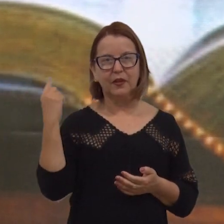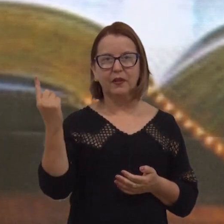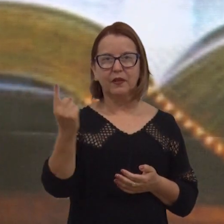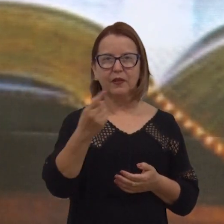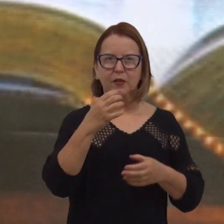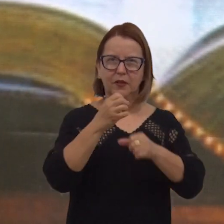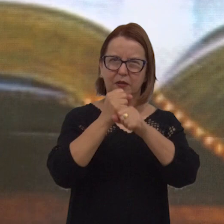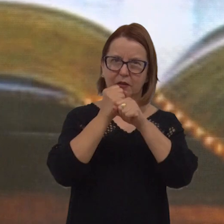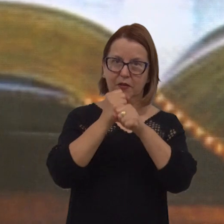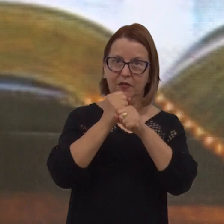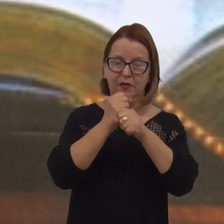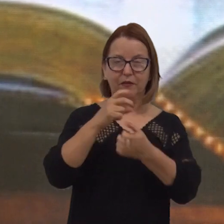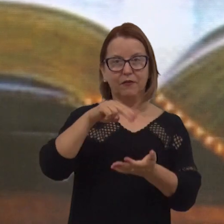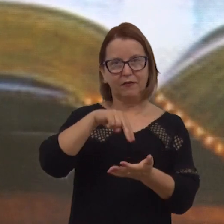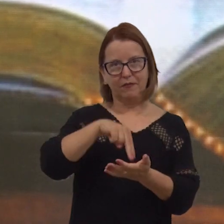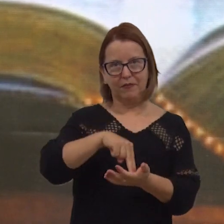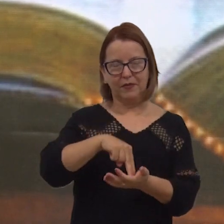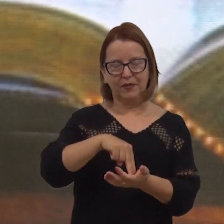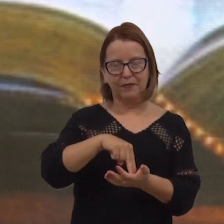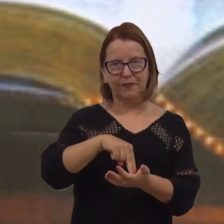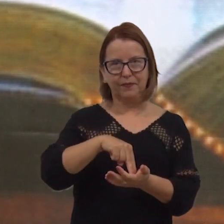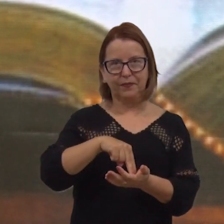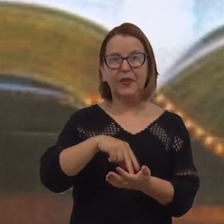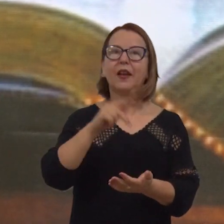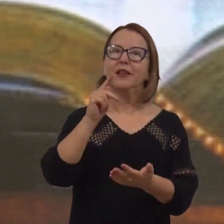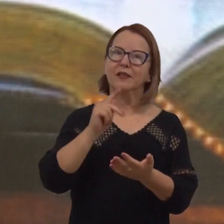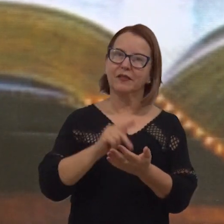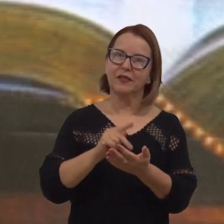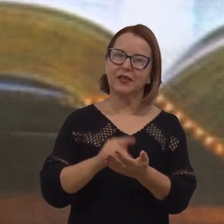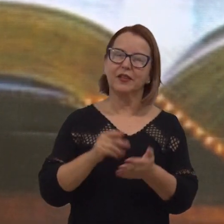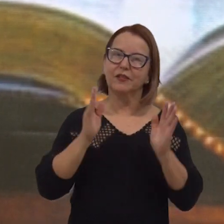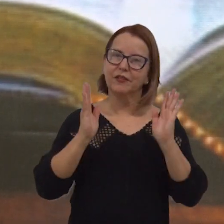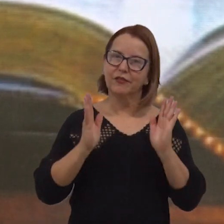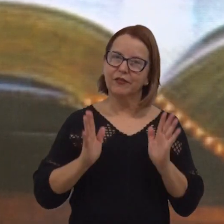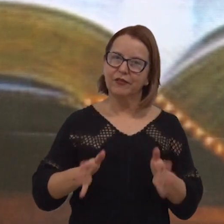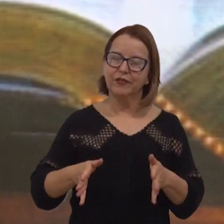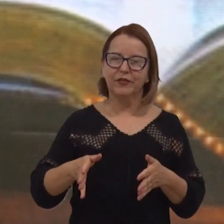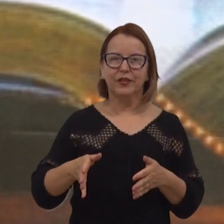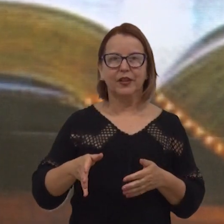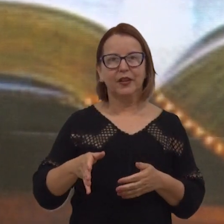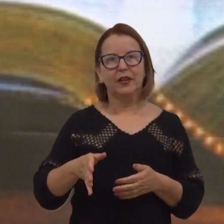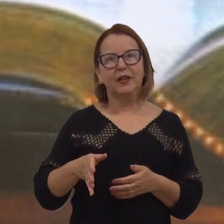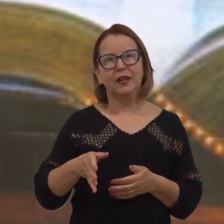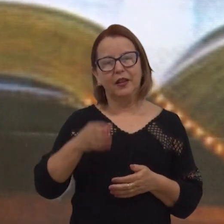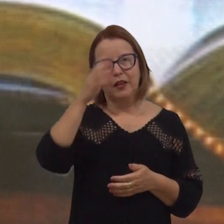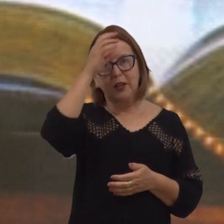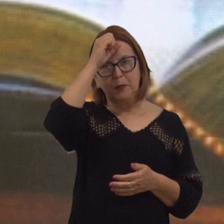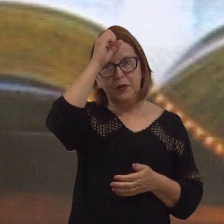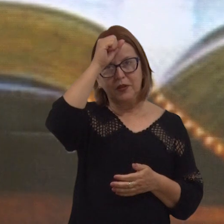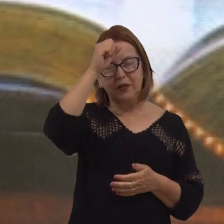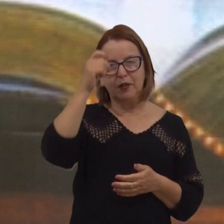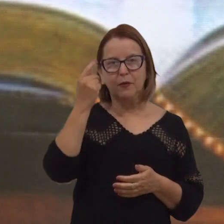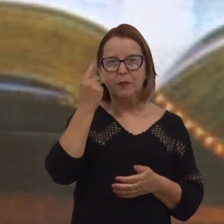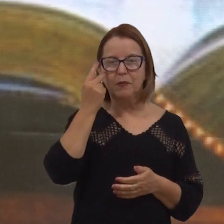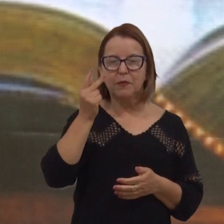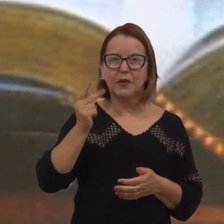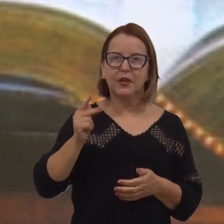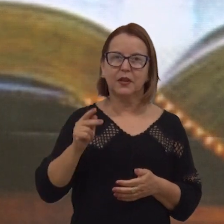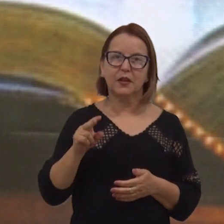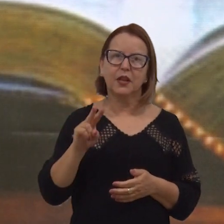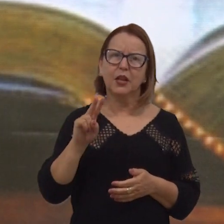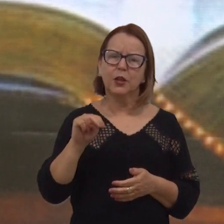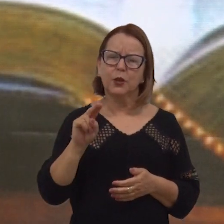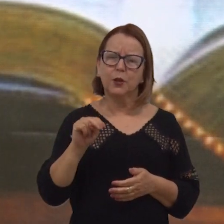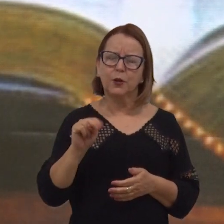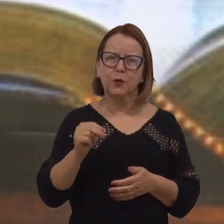nos apeguemos com mais firmeza às verdades já ouvidas, para que delas